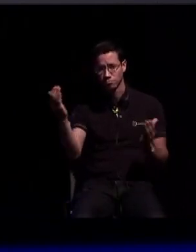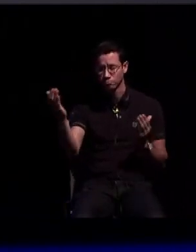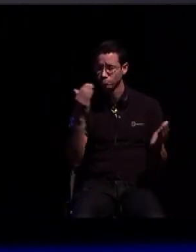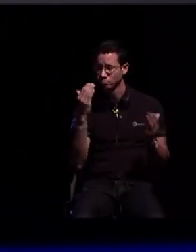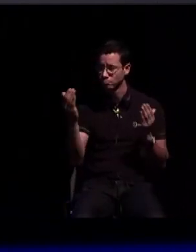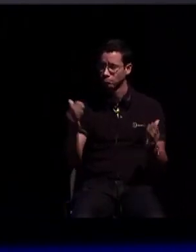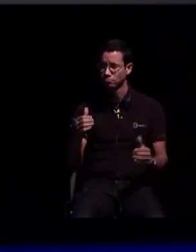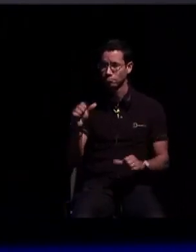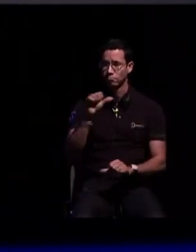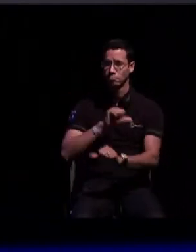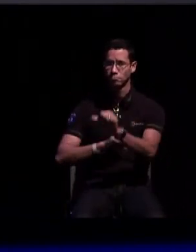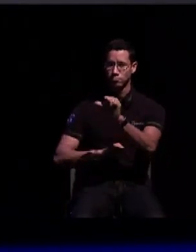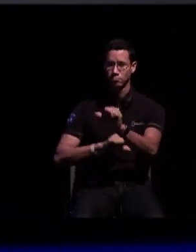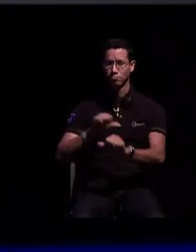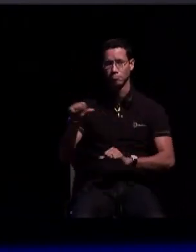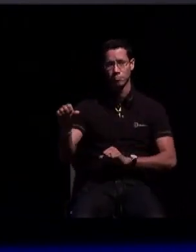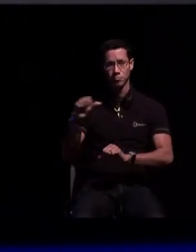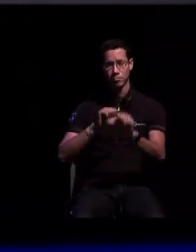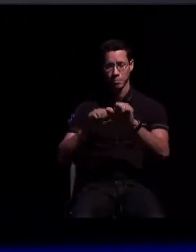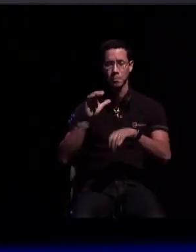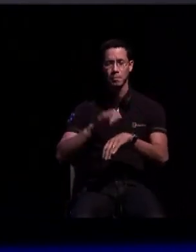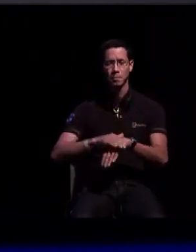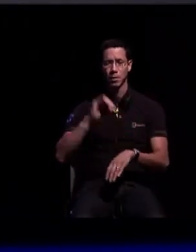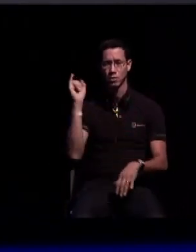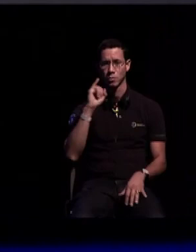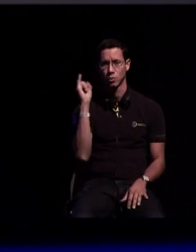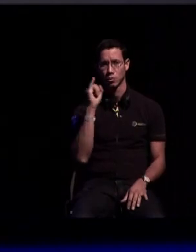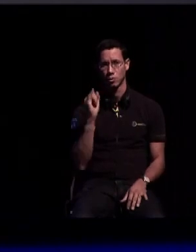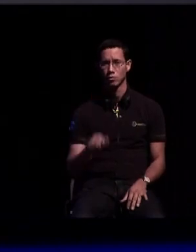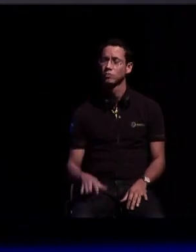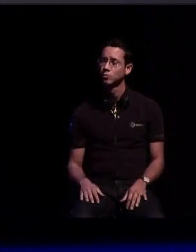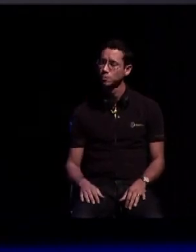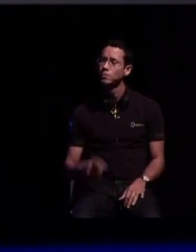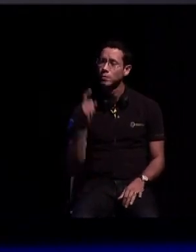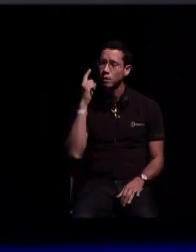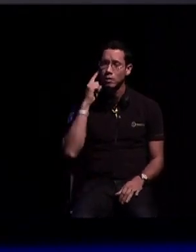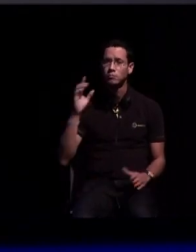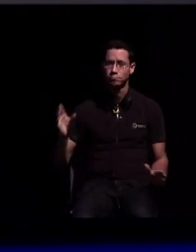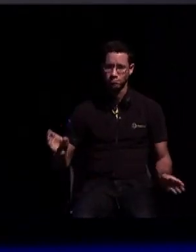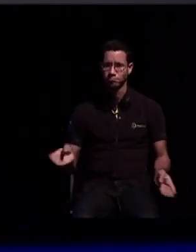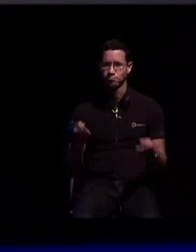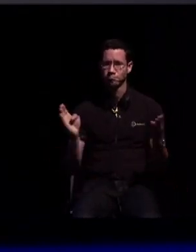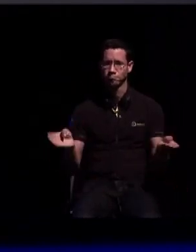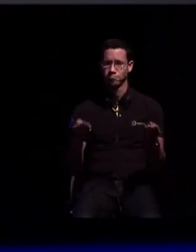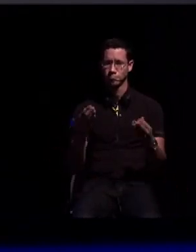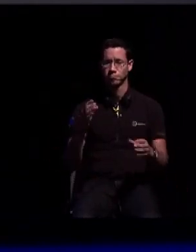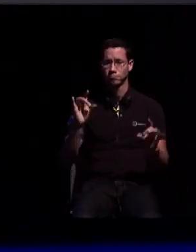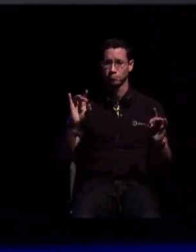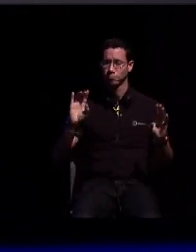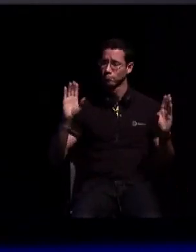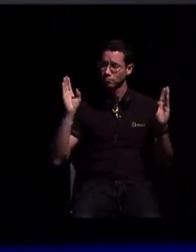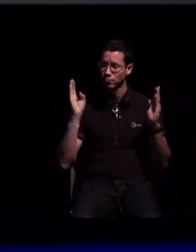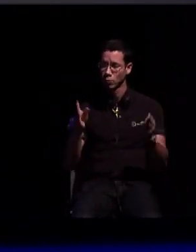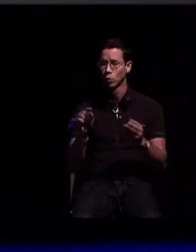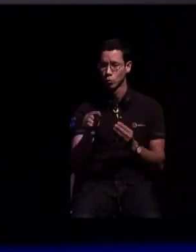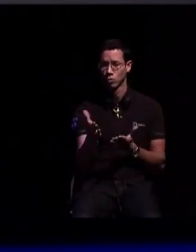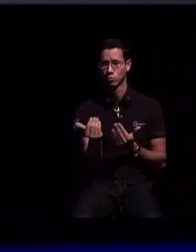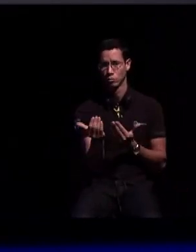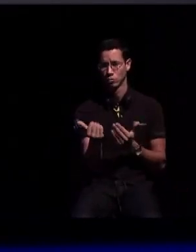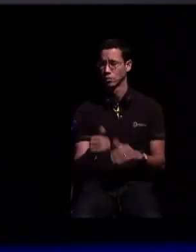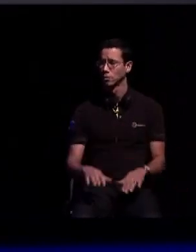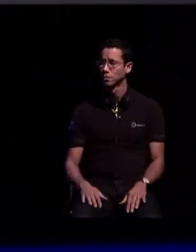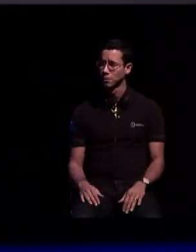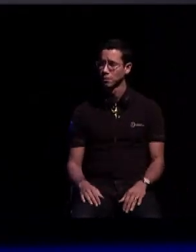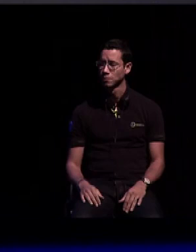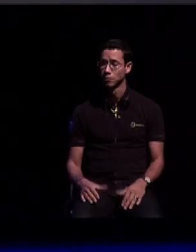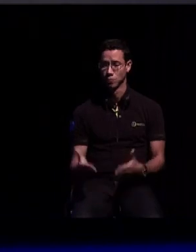esse tipo de troca, etc., a mais importante. Eu acho, inclusive, que ela deve ser estimulada, especialmente na adolescência, etc., né? Quer dizer,